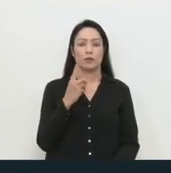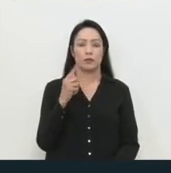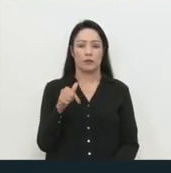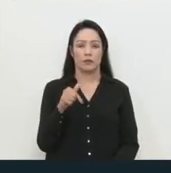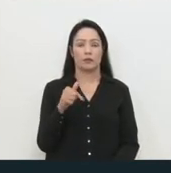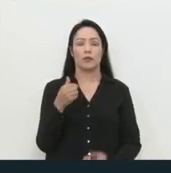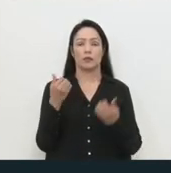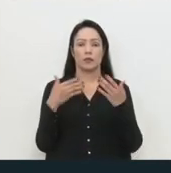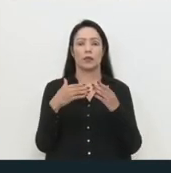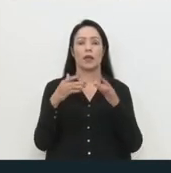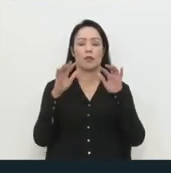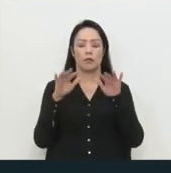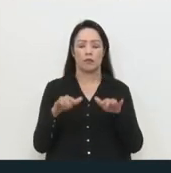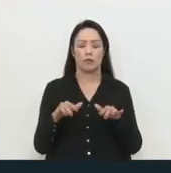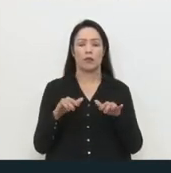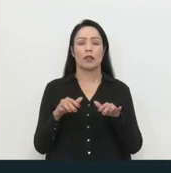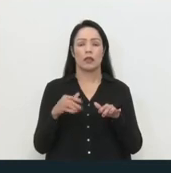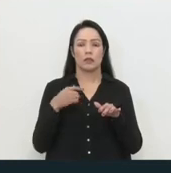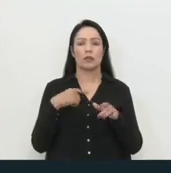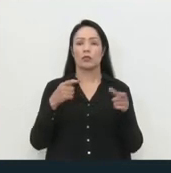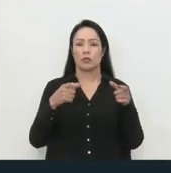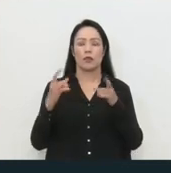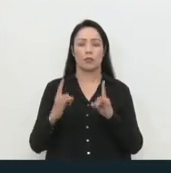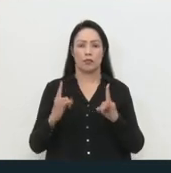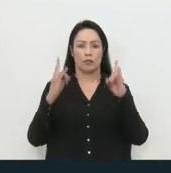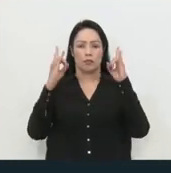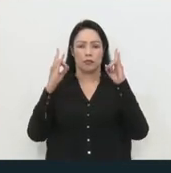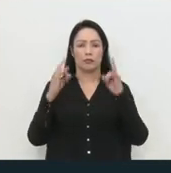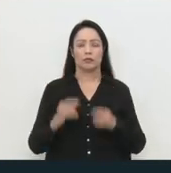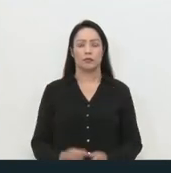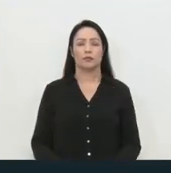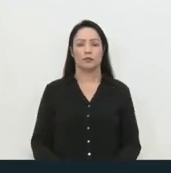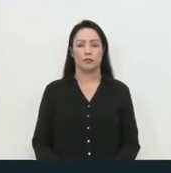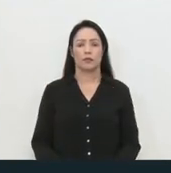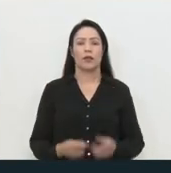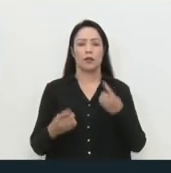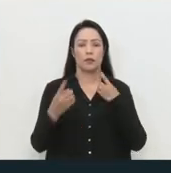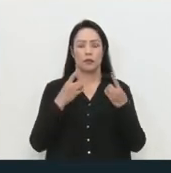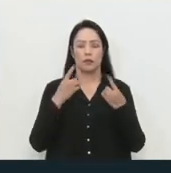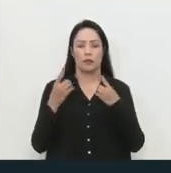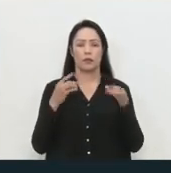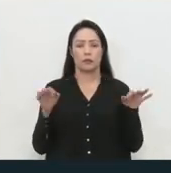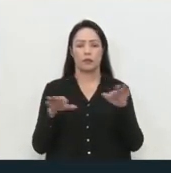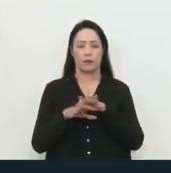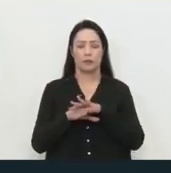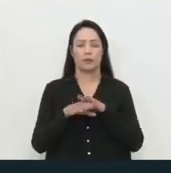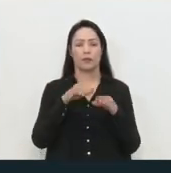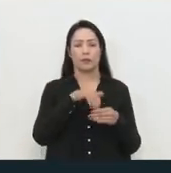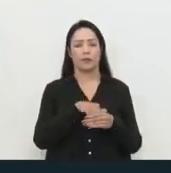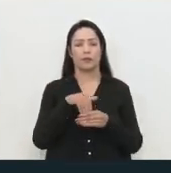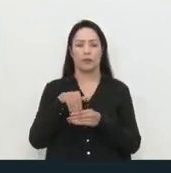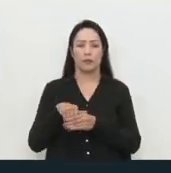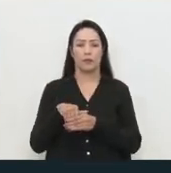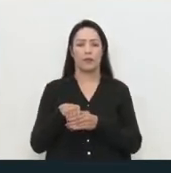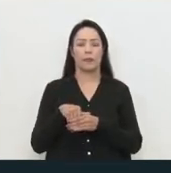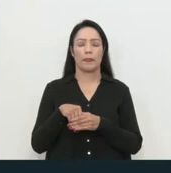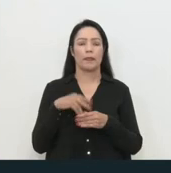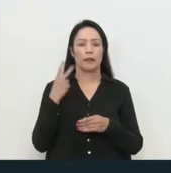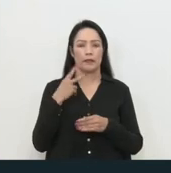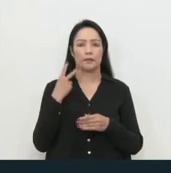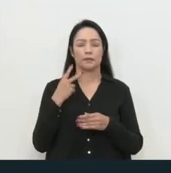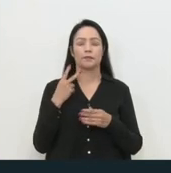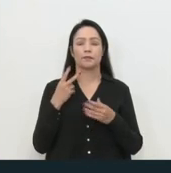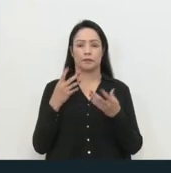o cadastramento de área predial autor vereador lamé em discussão encerrar a discussão em votação os vereadores